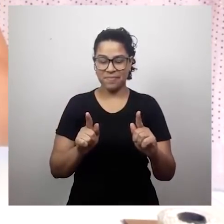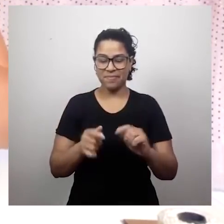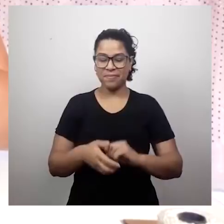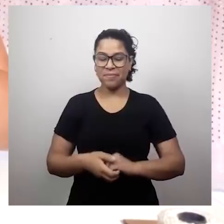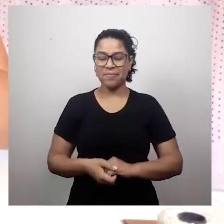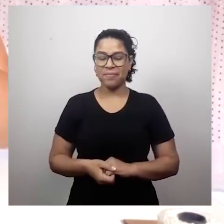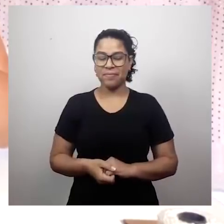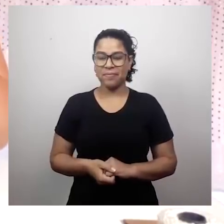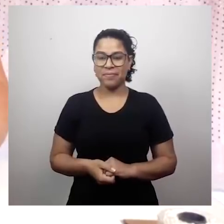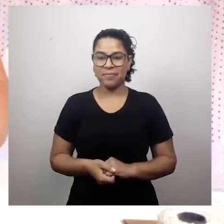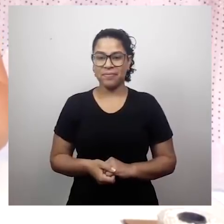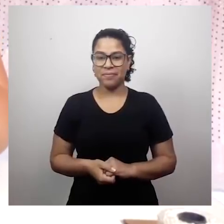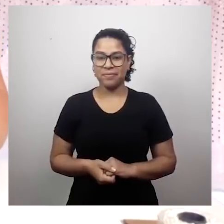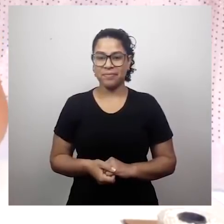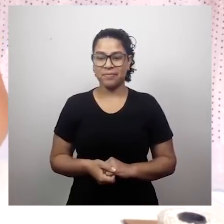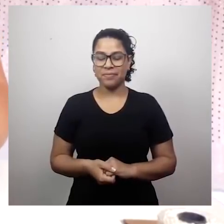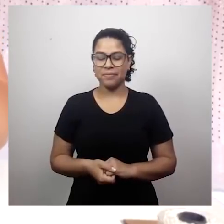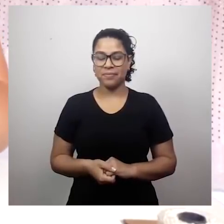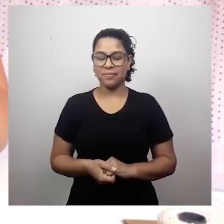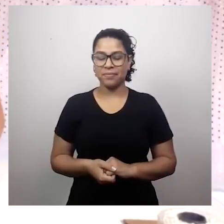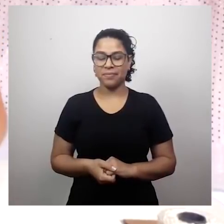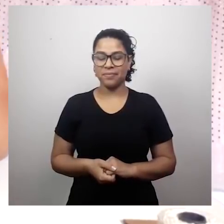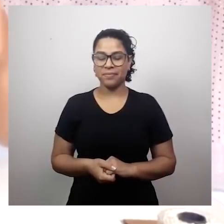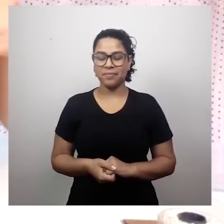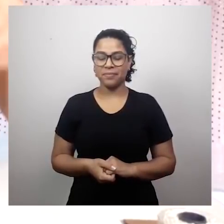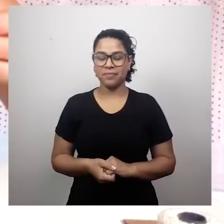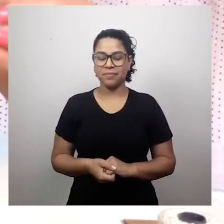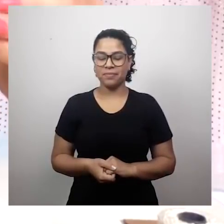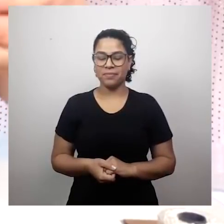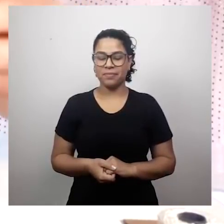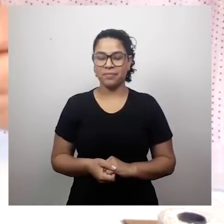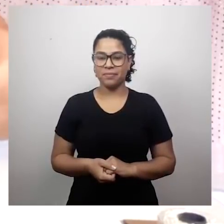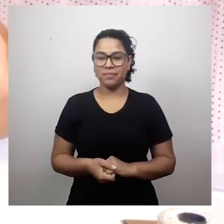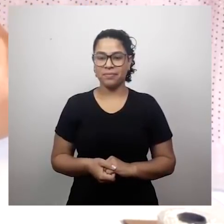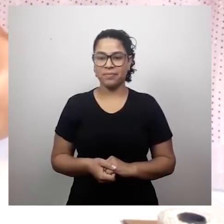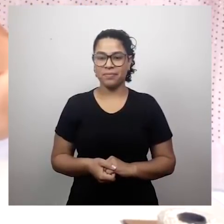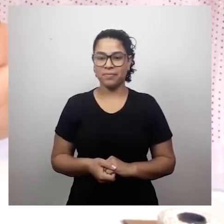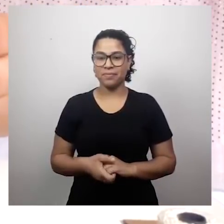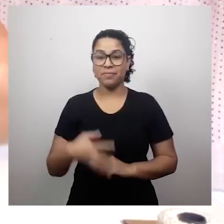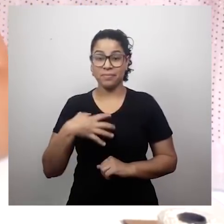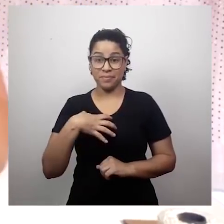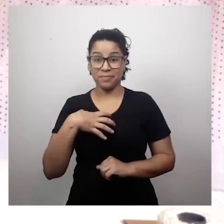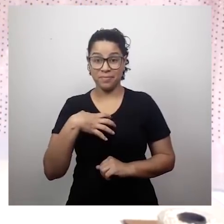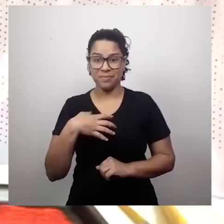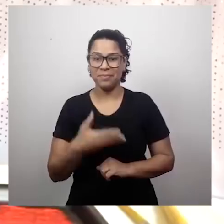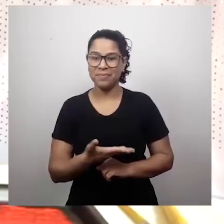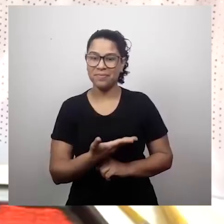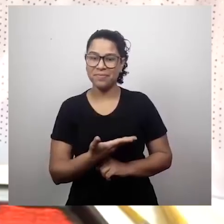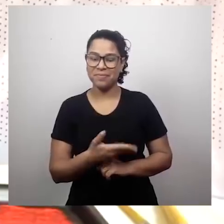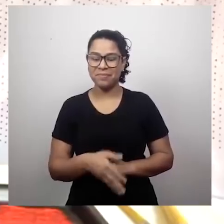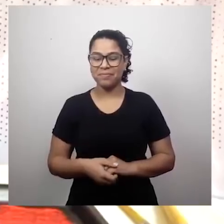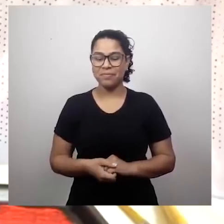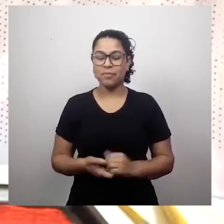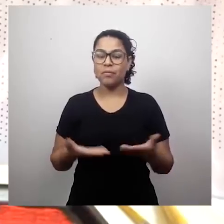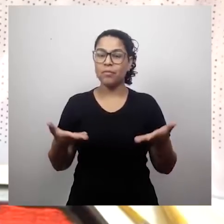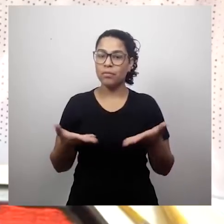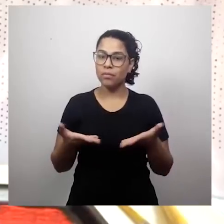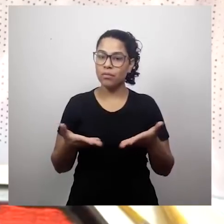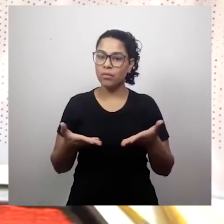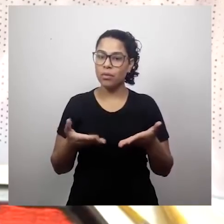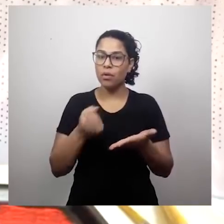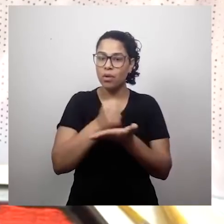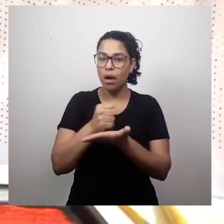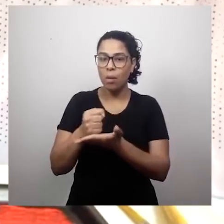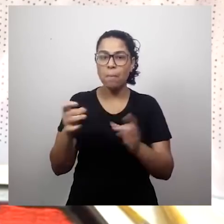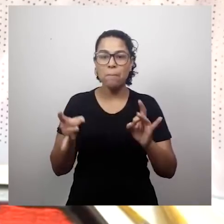outro durex, uma outra fita aqui para segurar o barbante. Vejam como ele ficou. Agora que os